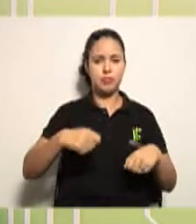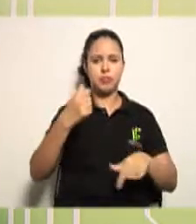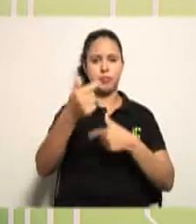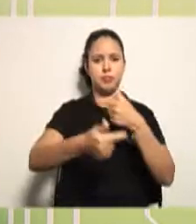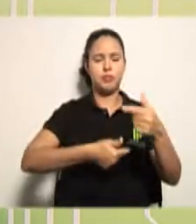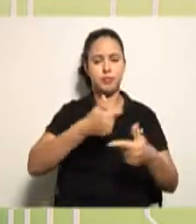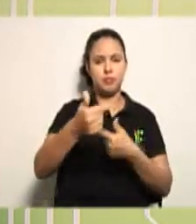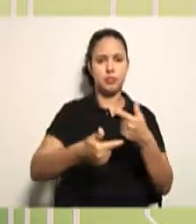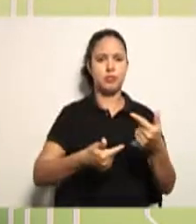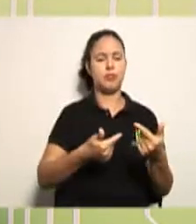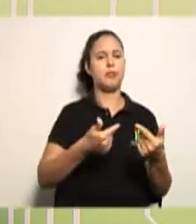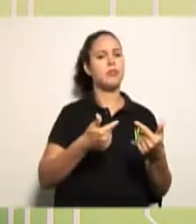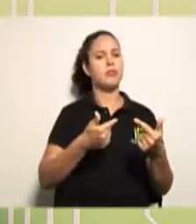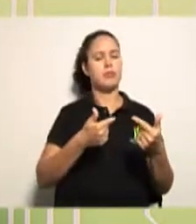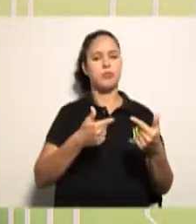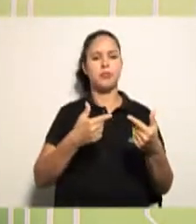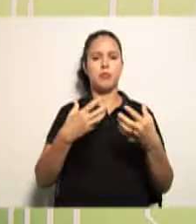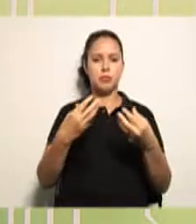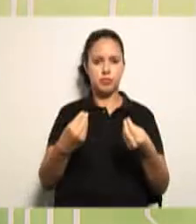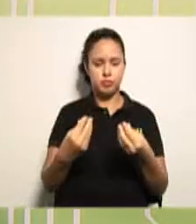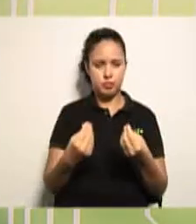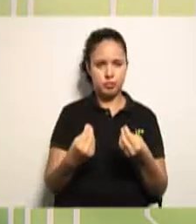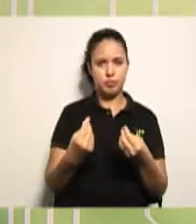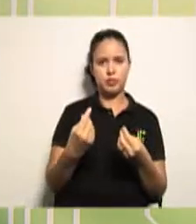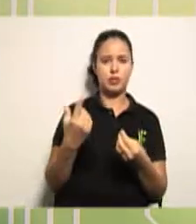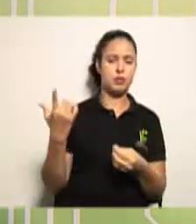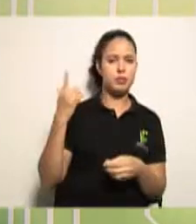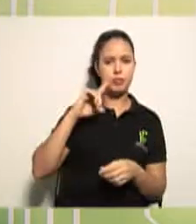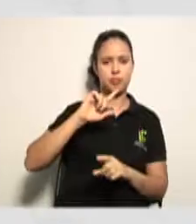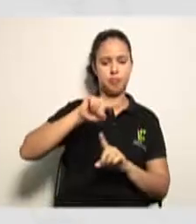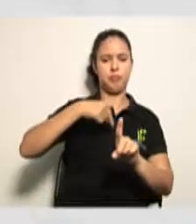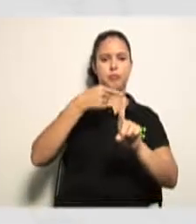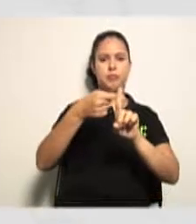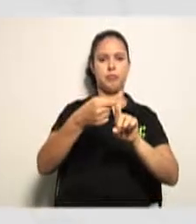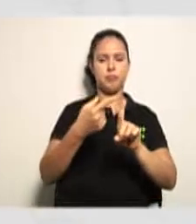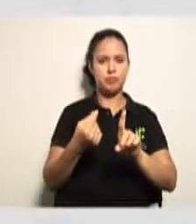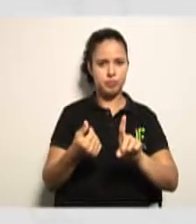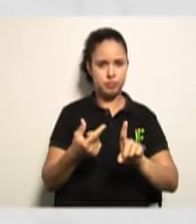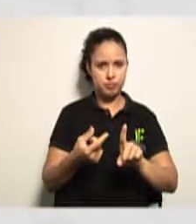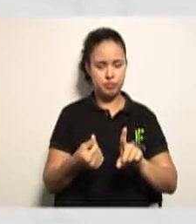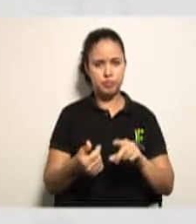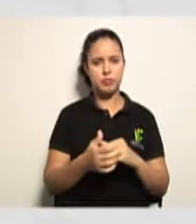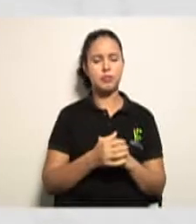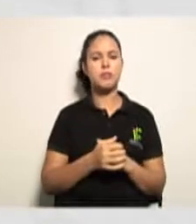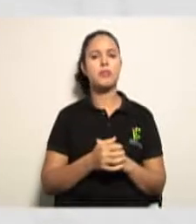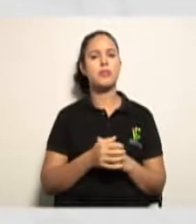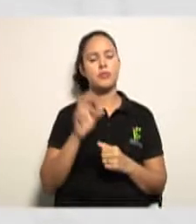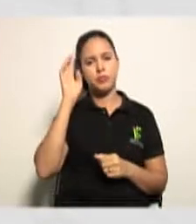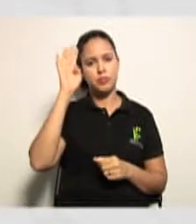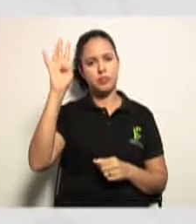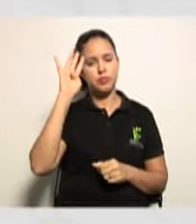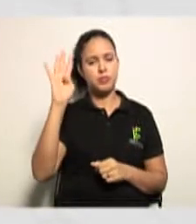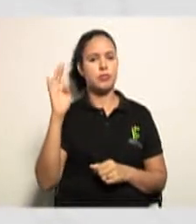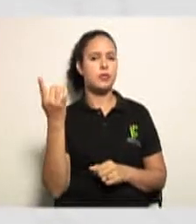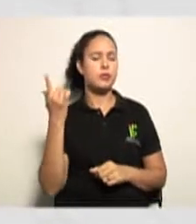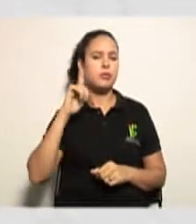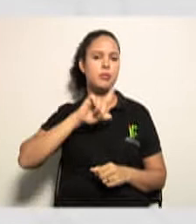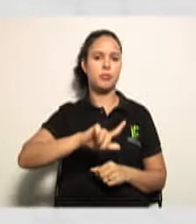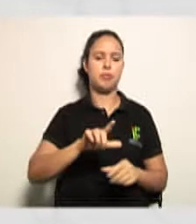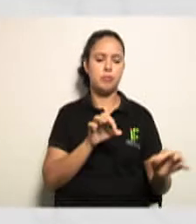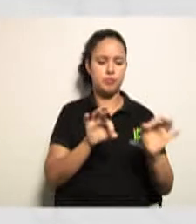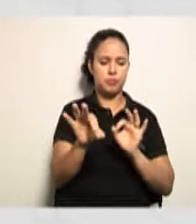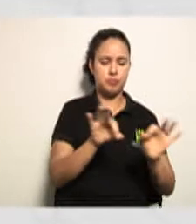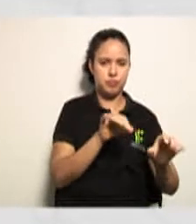melhor ganho. Aí nós já temos, falando ainda da teoria clássica, ela contribuiu para a organização do trabalho,